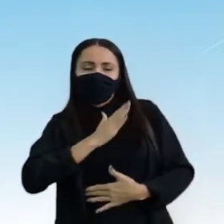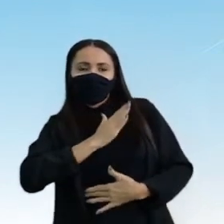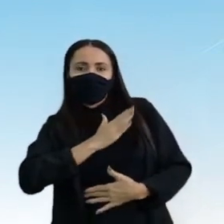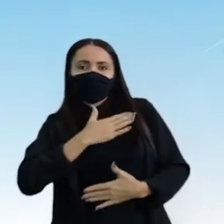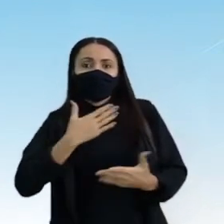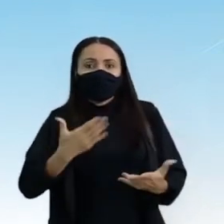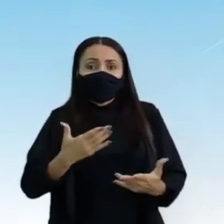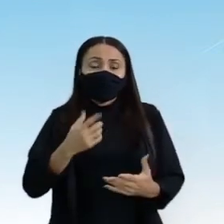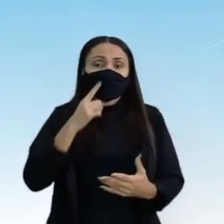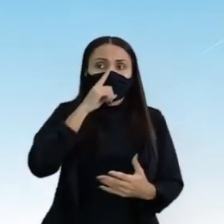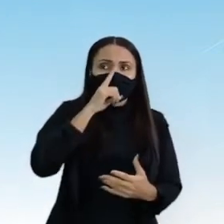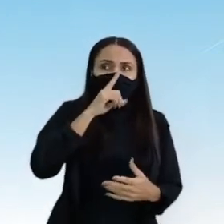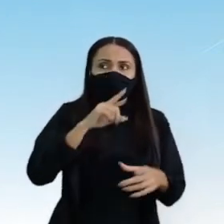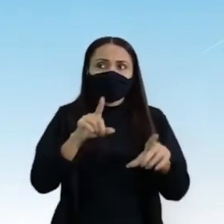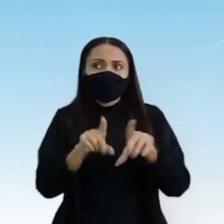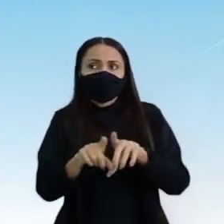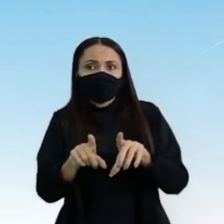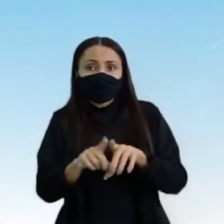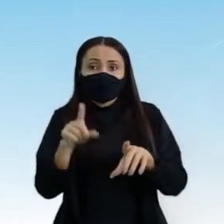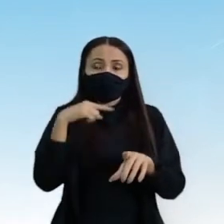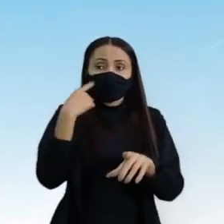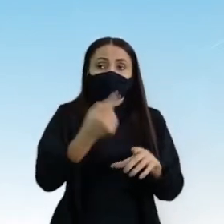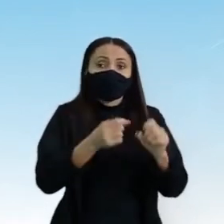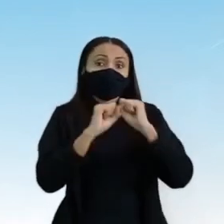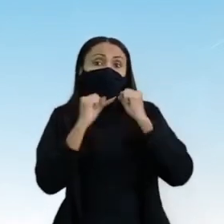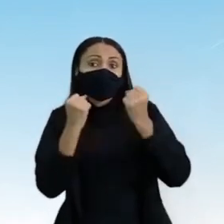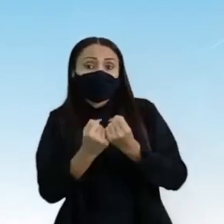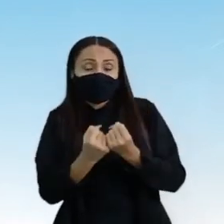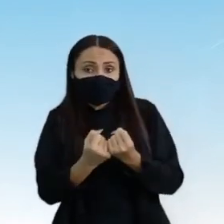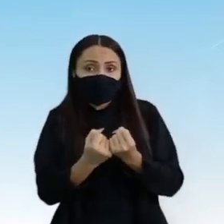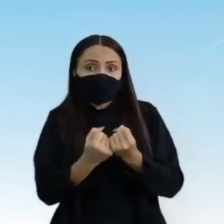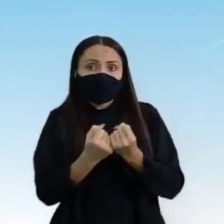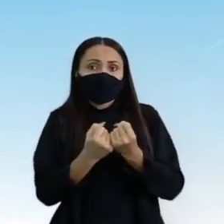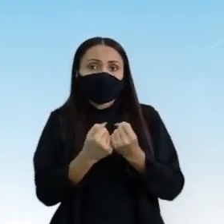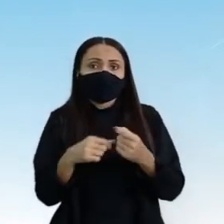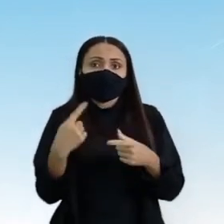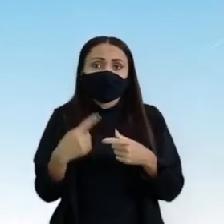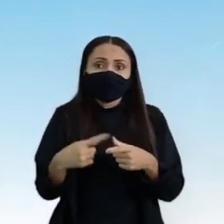isso é um perigo também para a nossa sociedade, porque